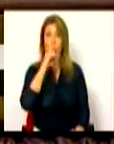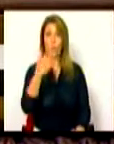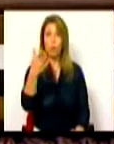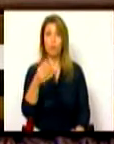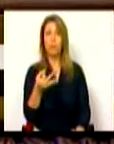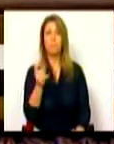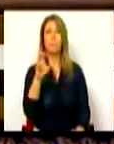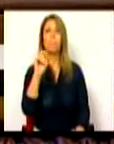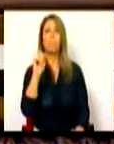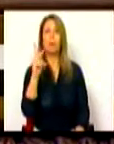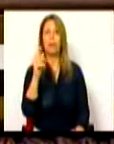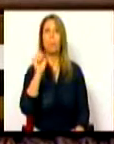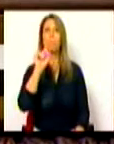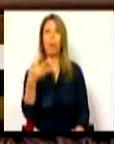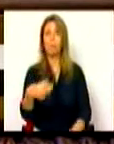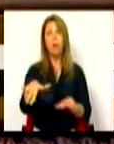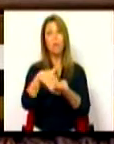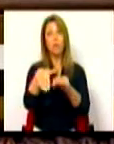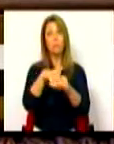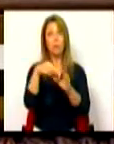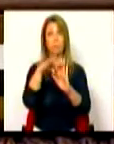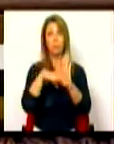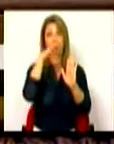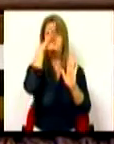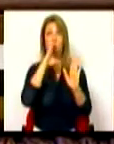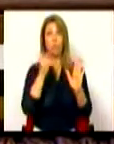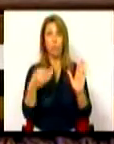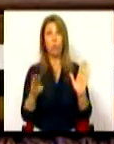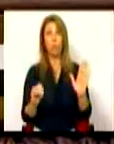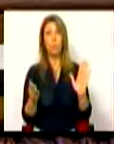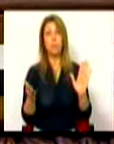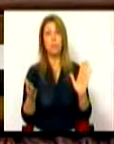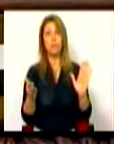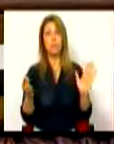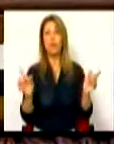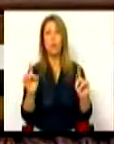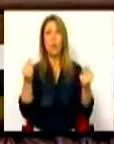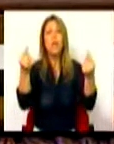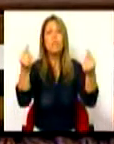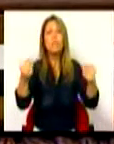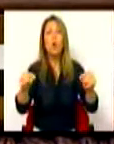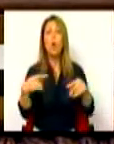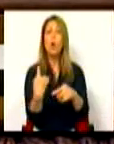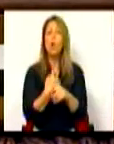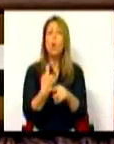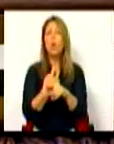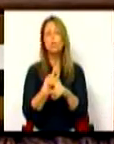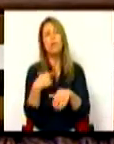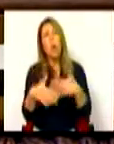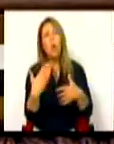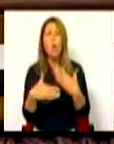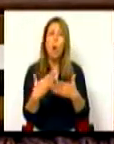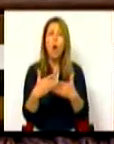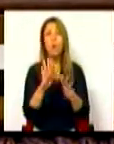faz parte do programa do governo do PS e não só para o que corre menos bem. Se